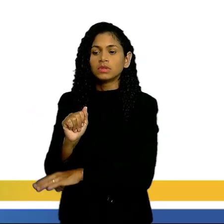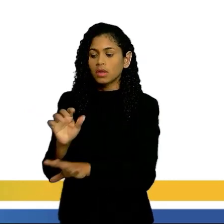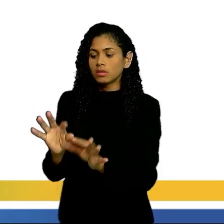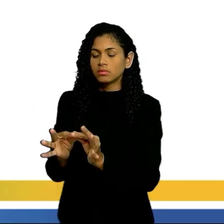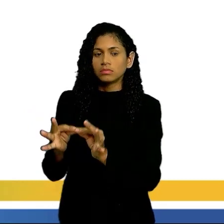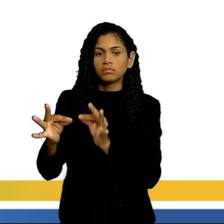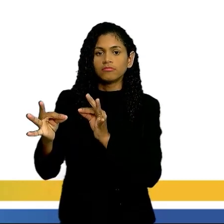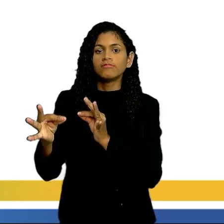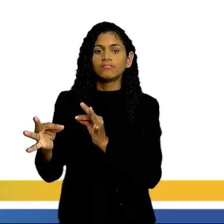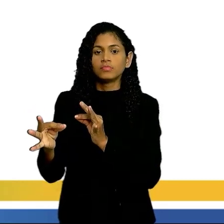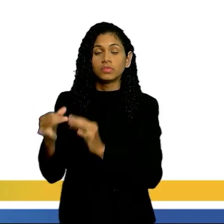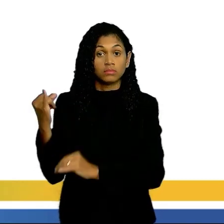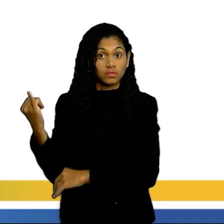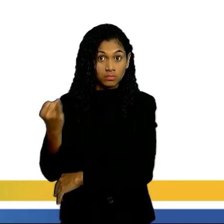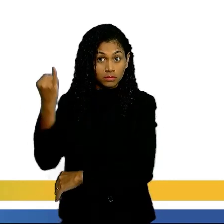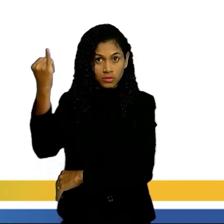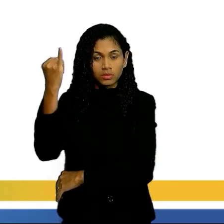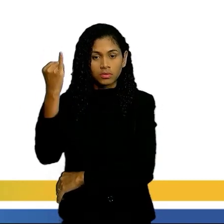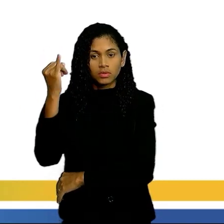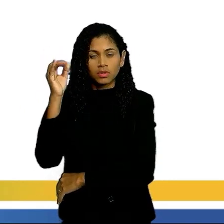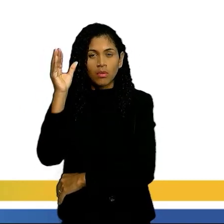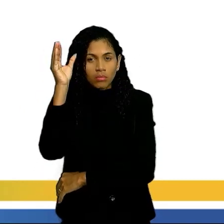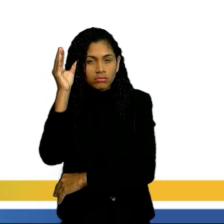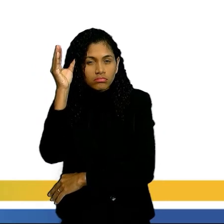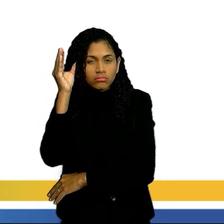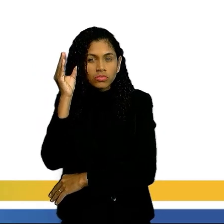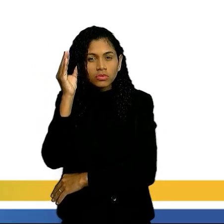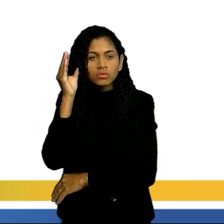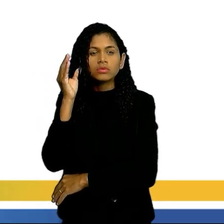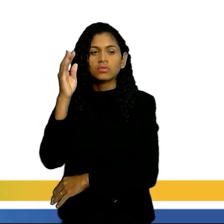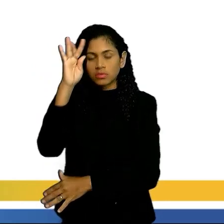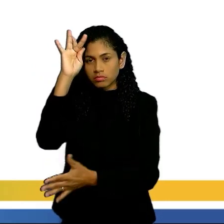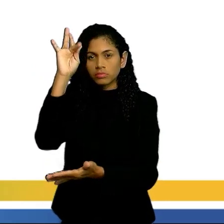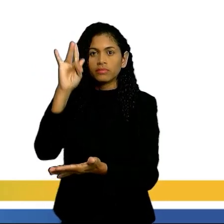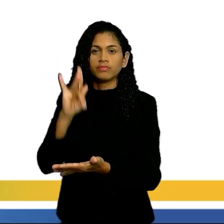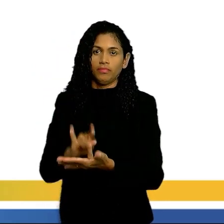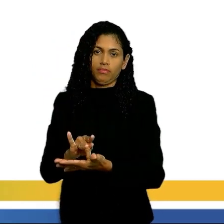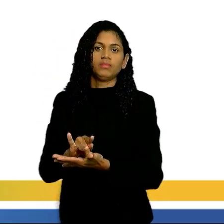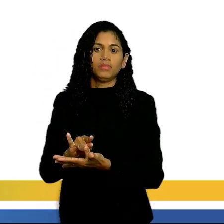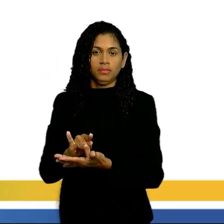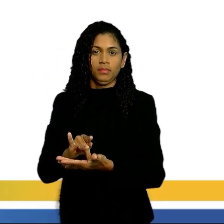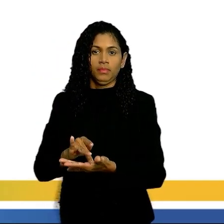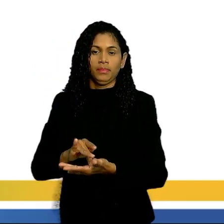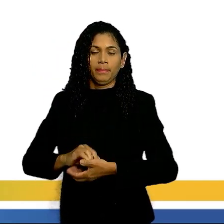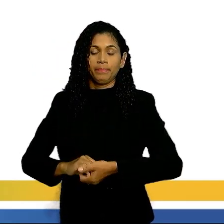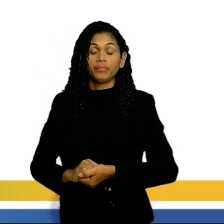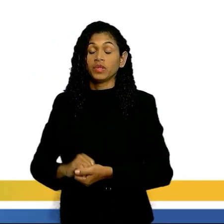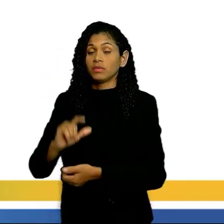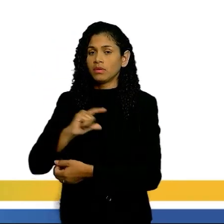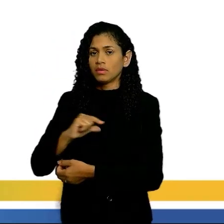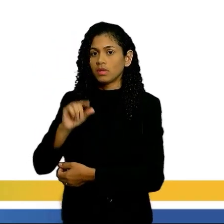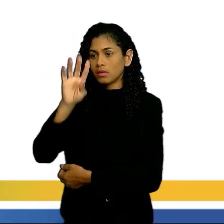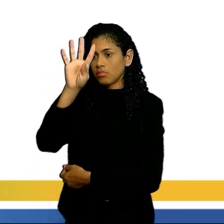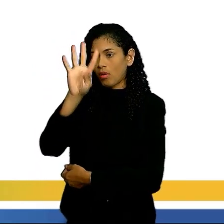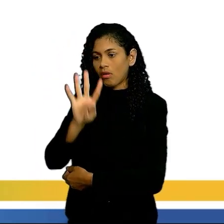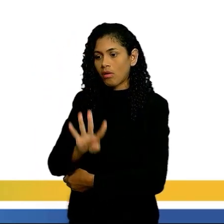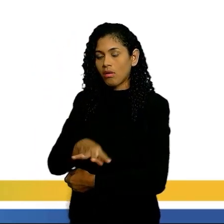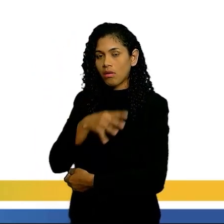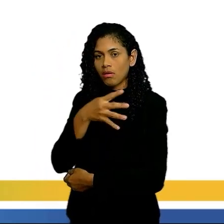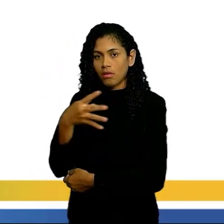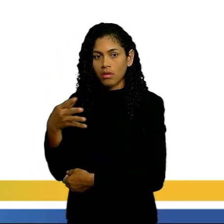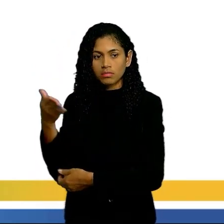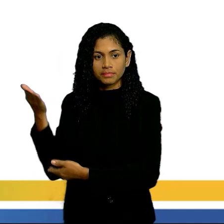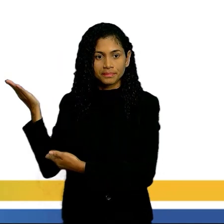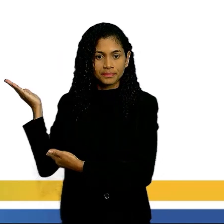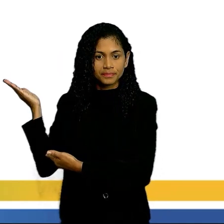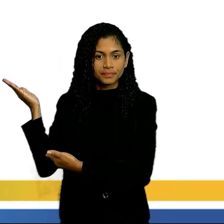compreensão da realidade. Então a gente pode ver aí, tá? Nessa tabela. A grandeza, a